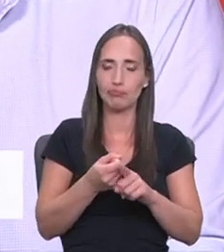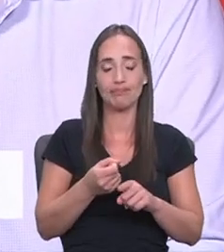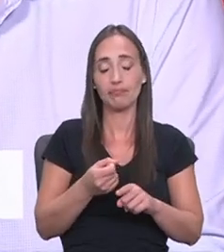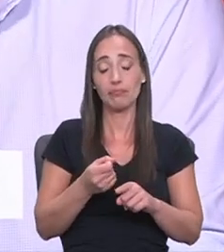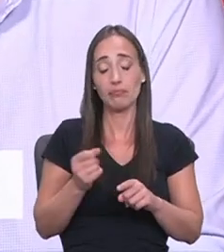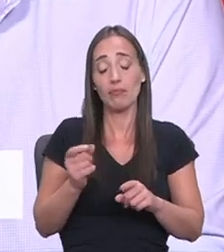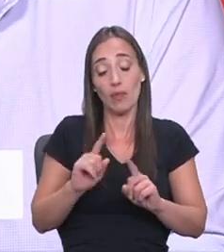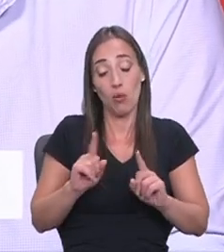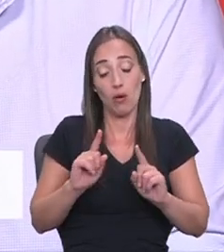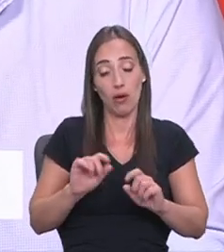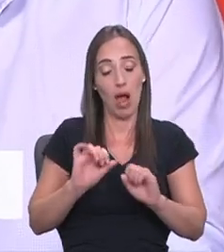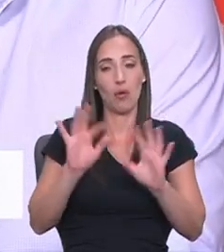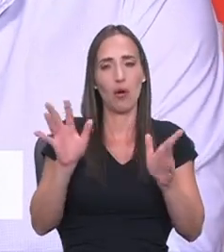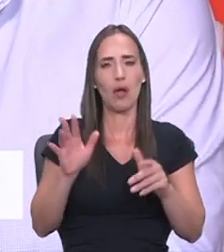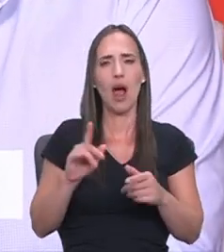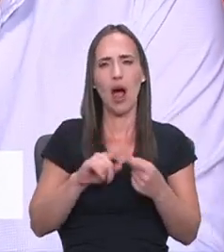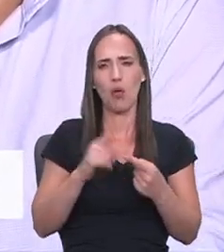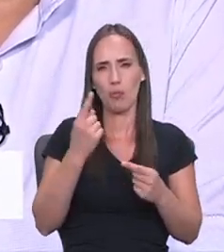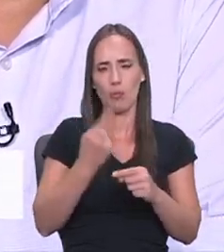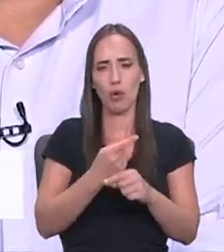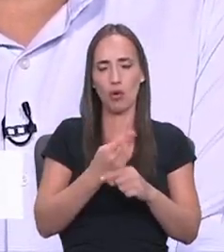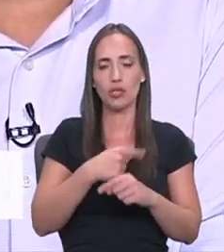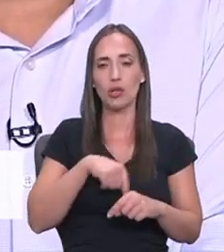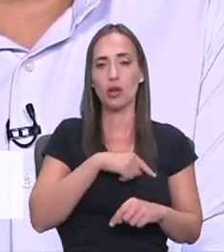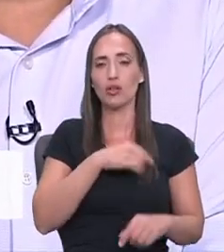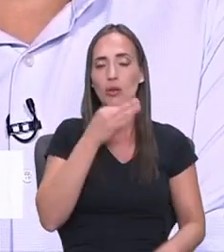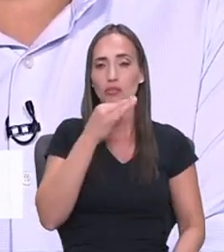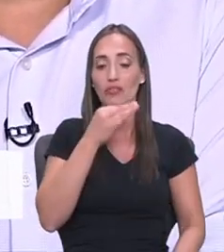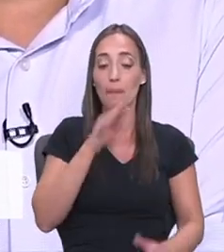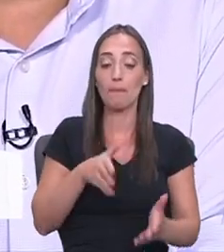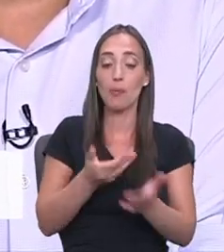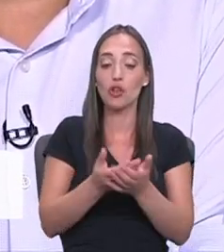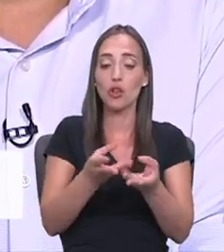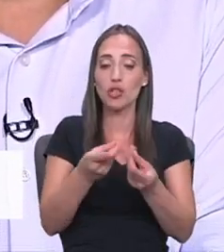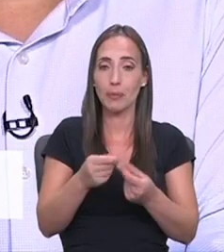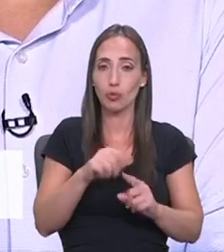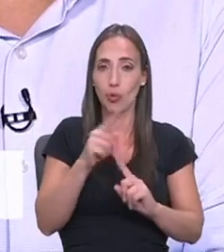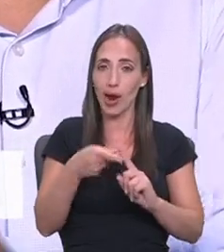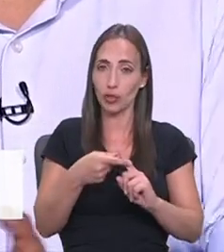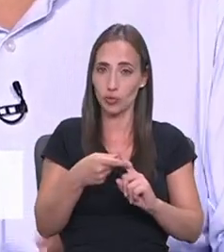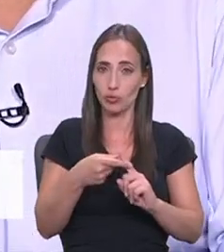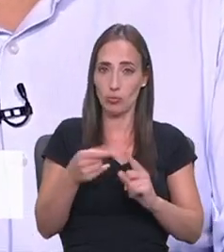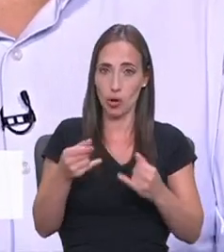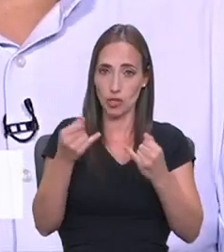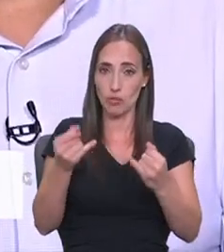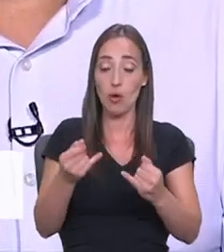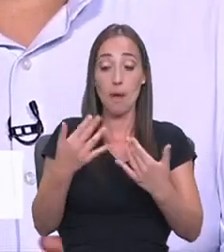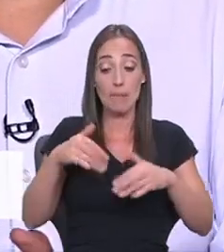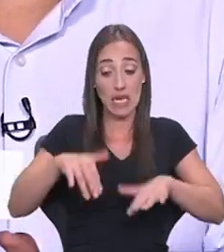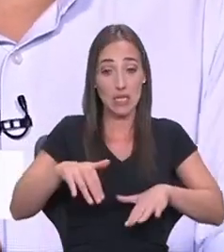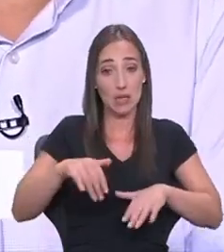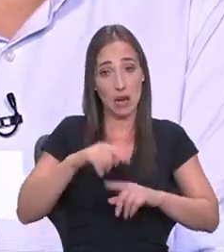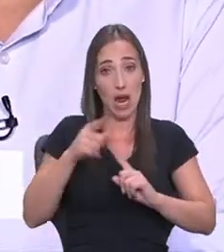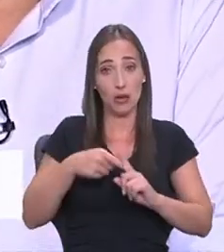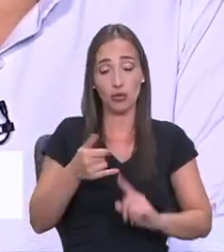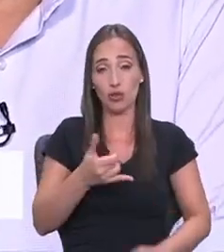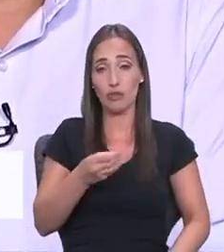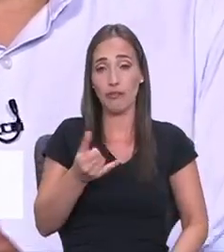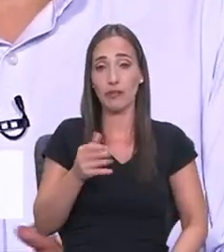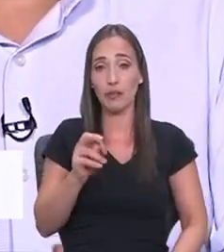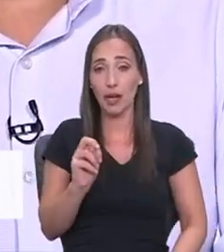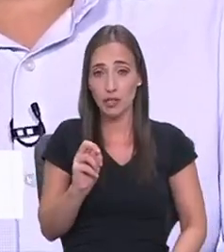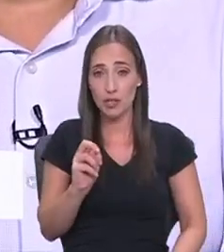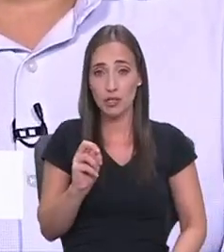questão que é primeiro lugar nós estamos a falar do orçamento da proposta do orçamento para 2024 mas ainda estamos em 2023 e uma das novidades que Também